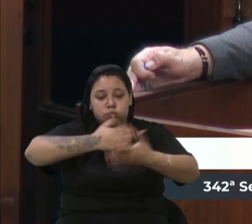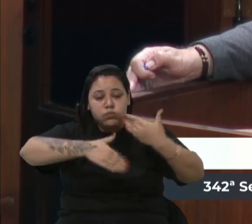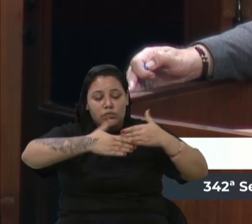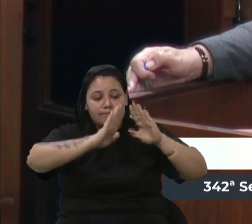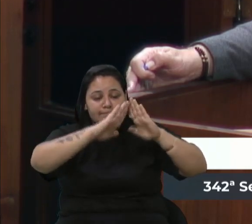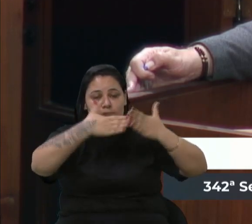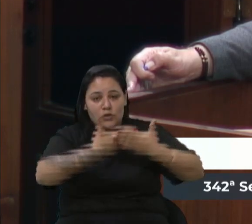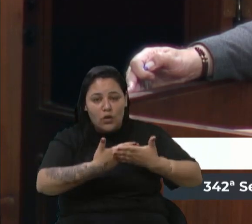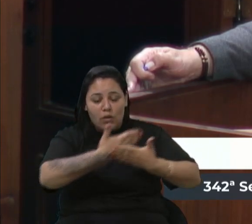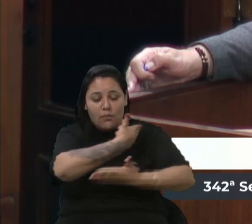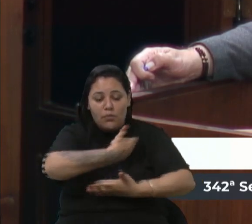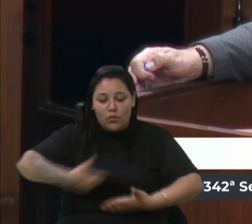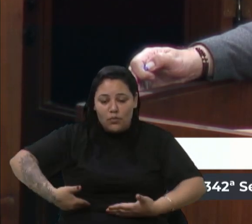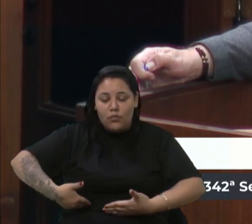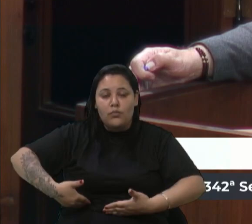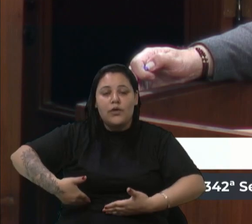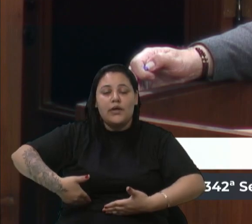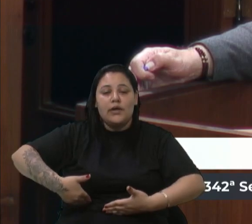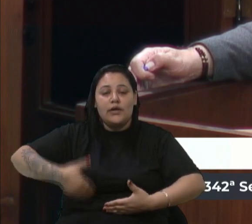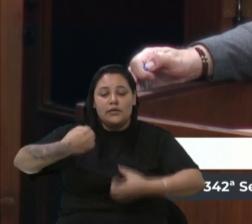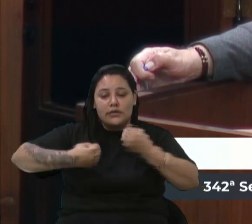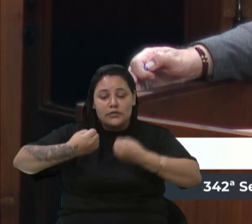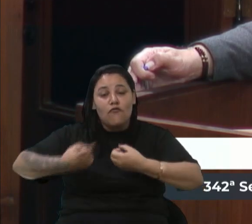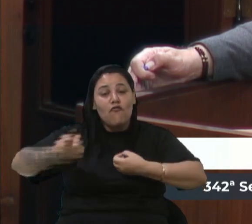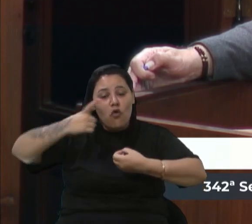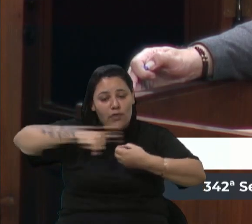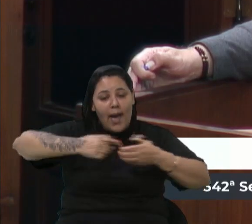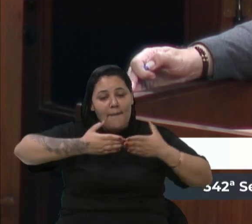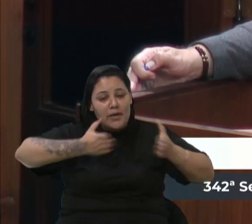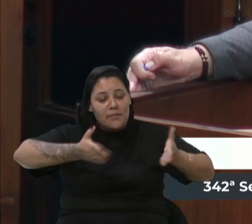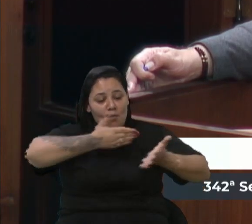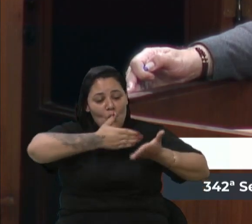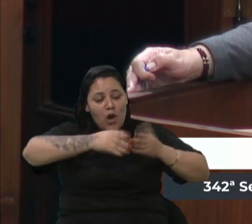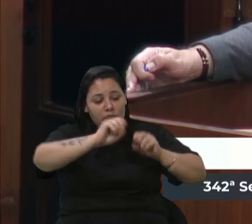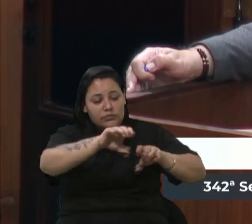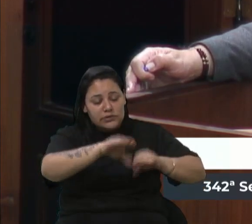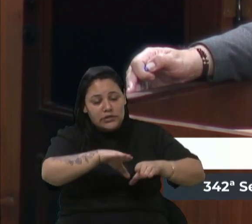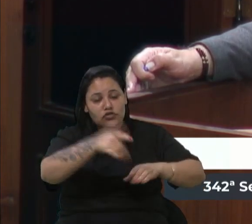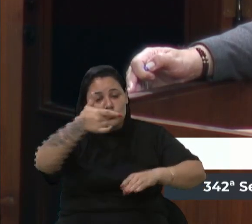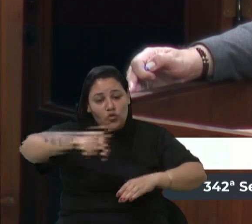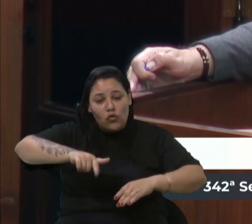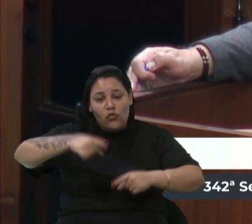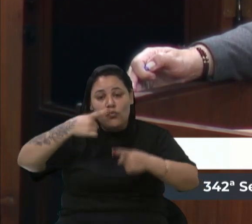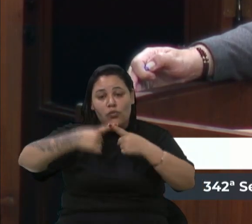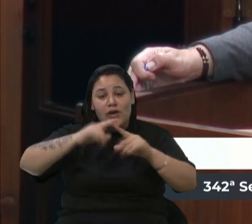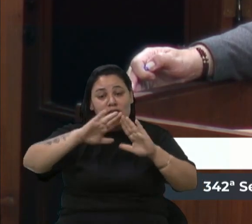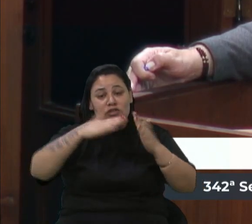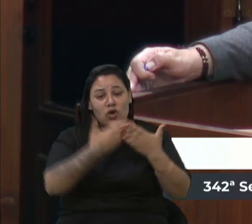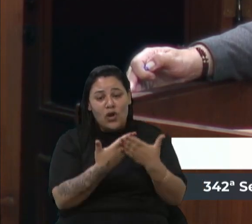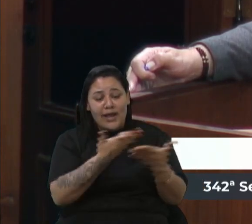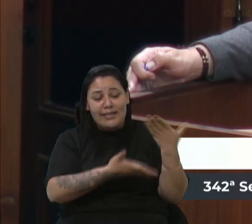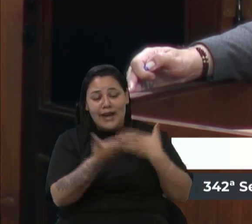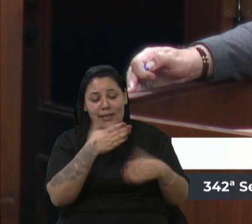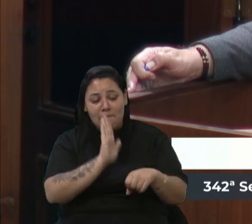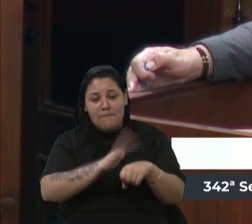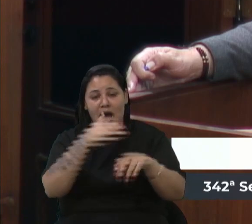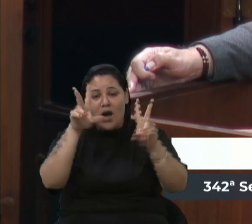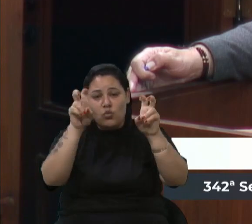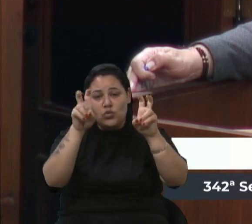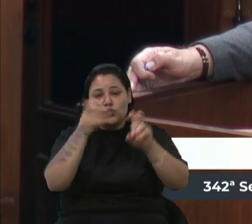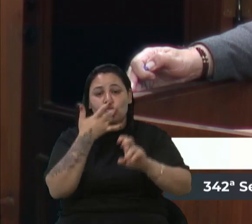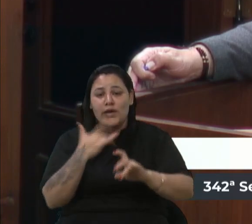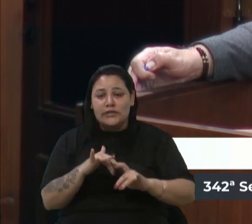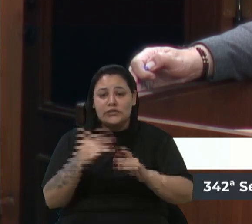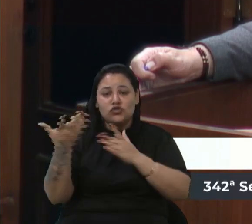públicas de trânsito, de educação, elas voltem, e que as escolas tratem mais esse assunto, mesmo que de